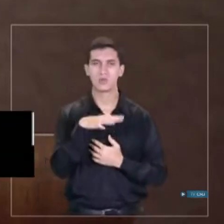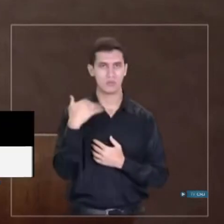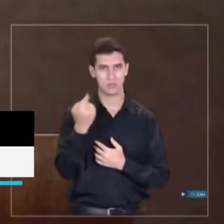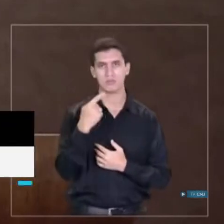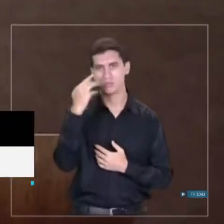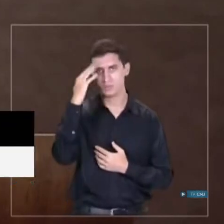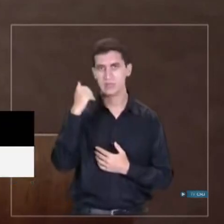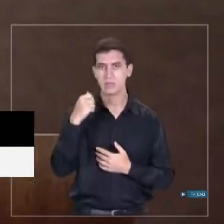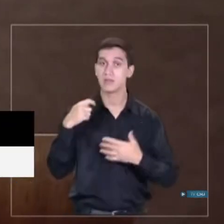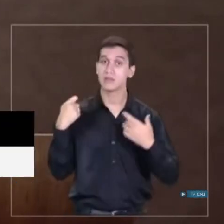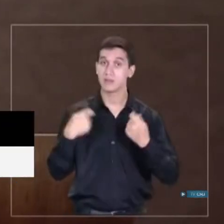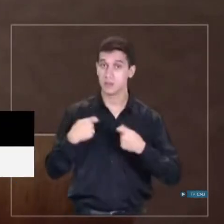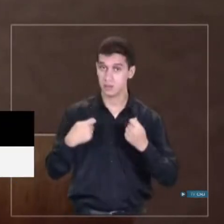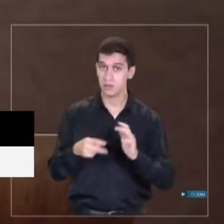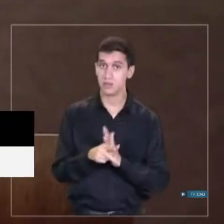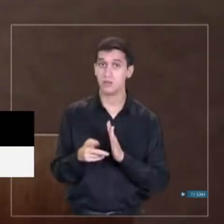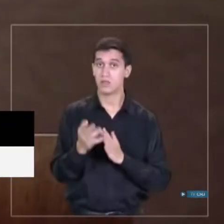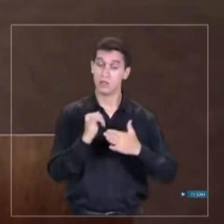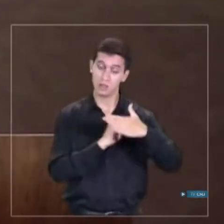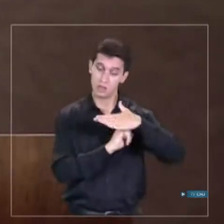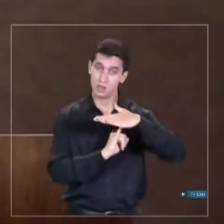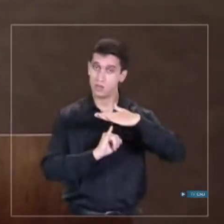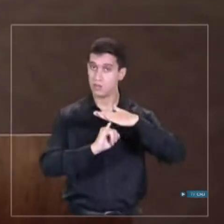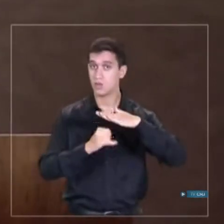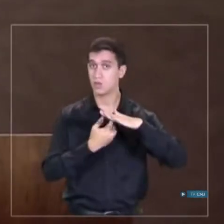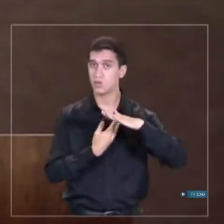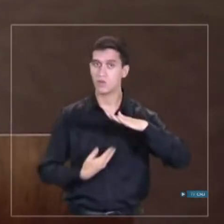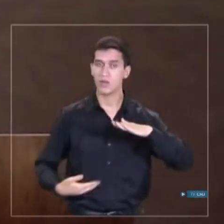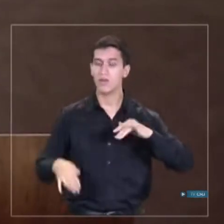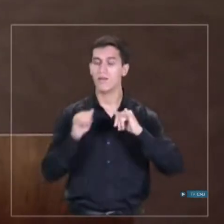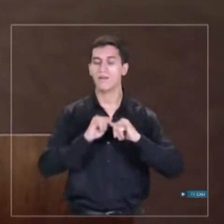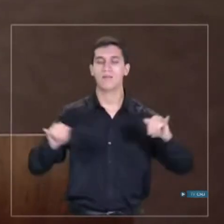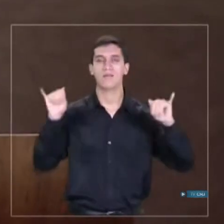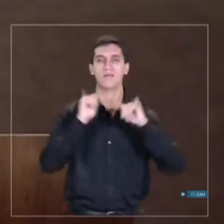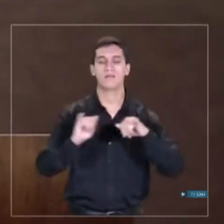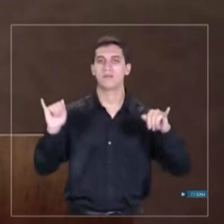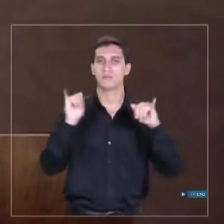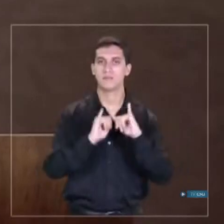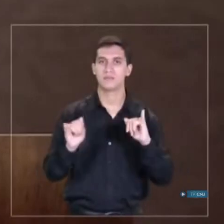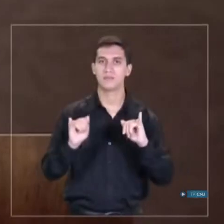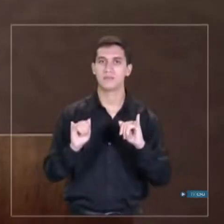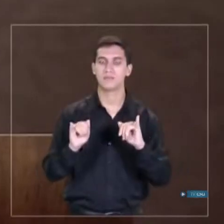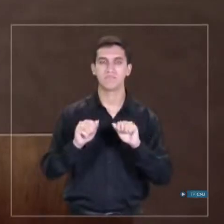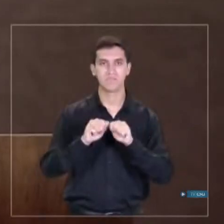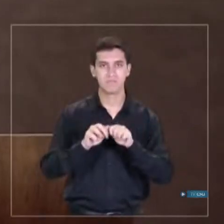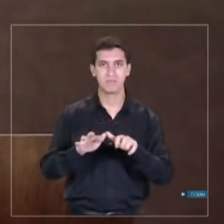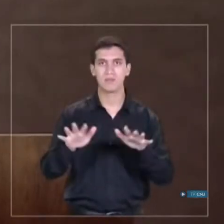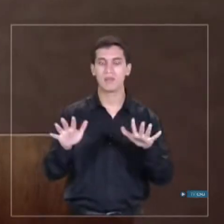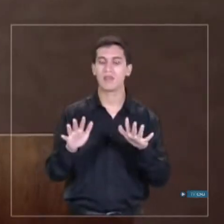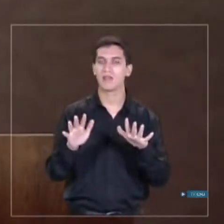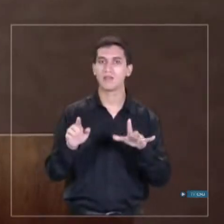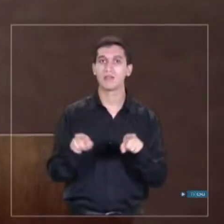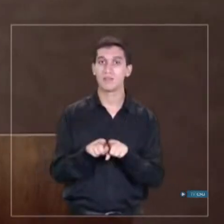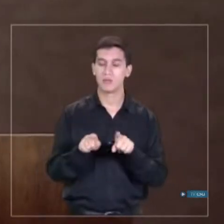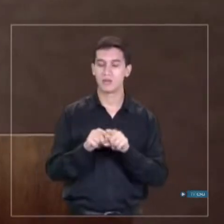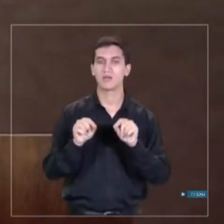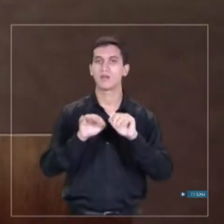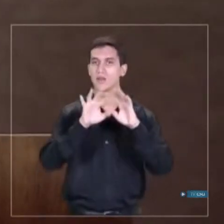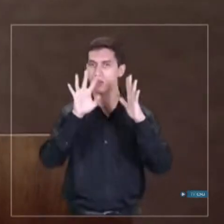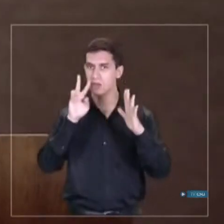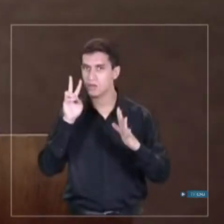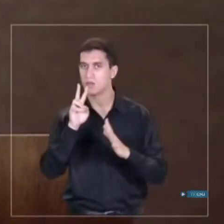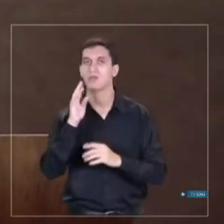exige das instituições públicas a divulgação de maneira Ampla e compreensível